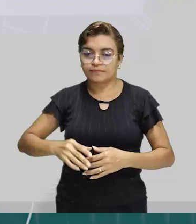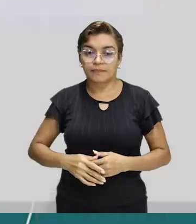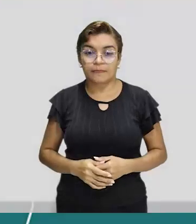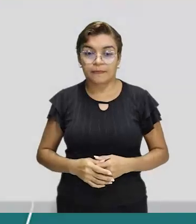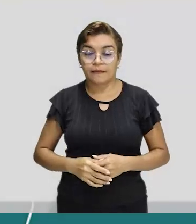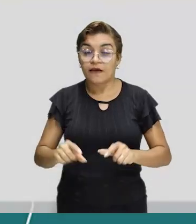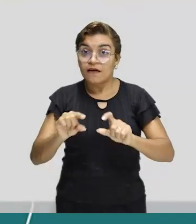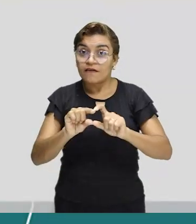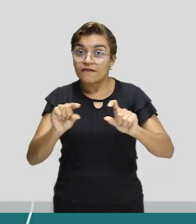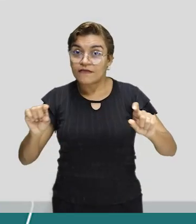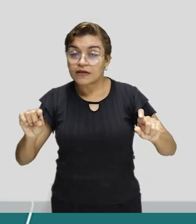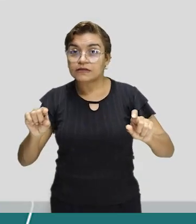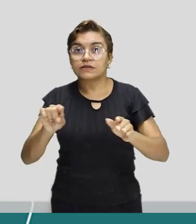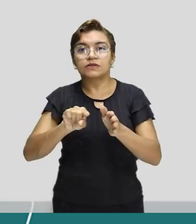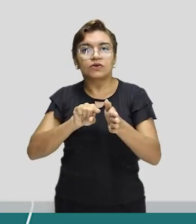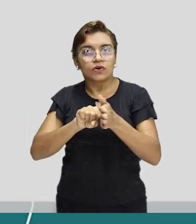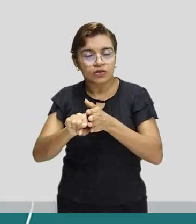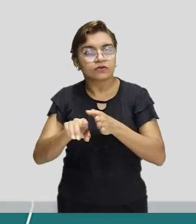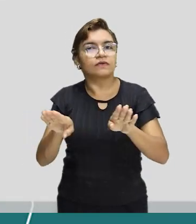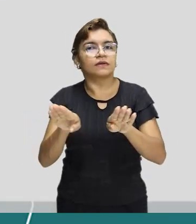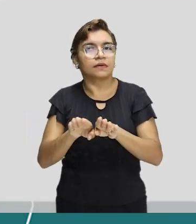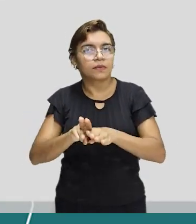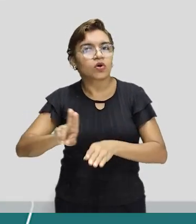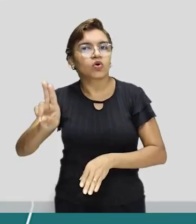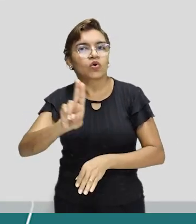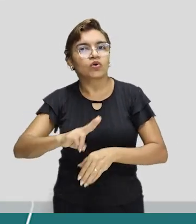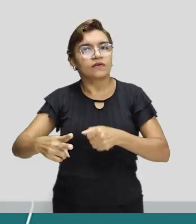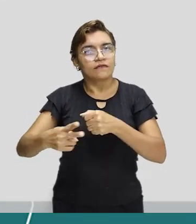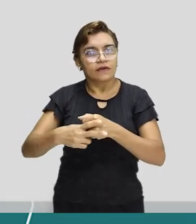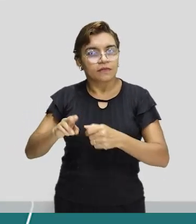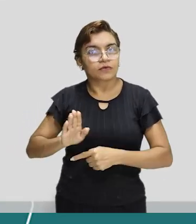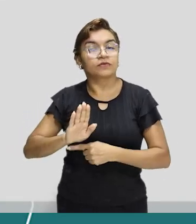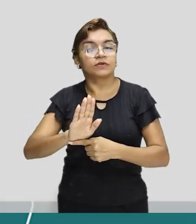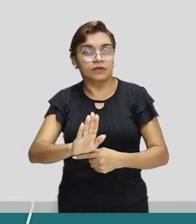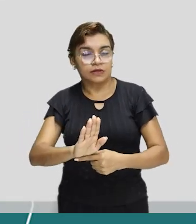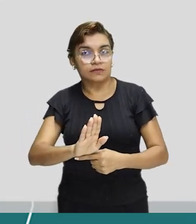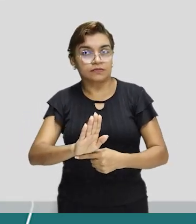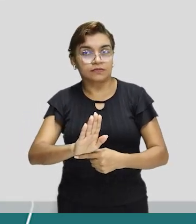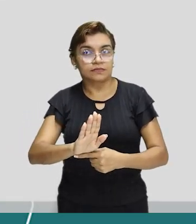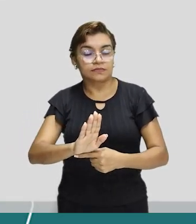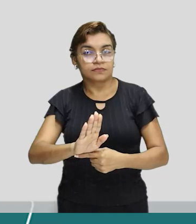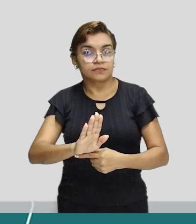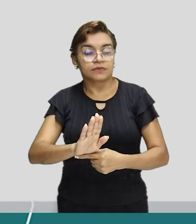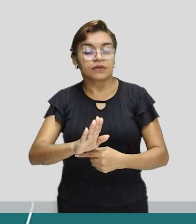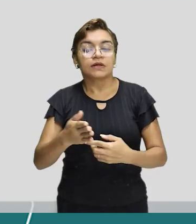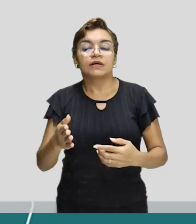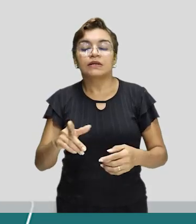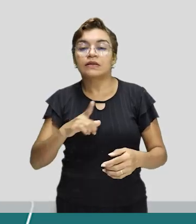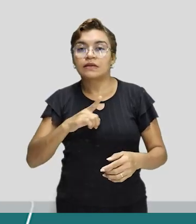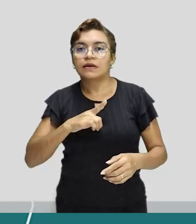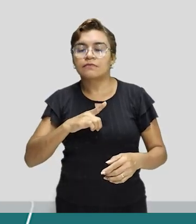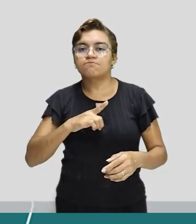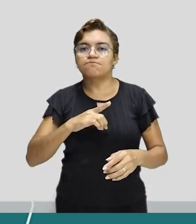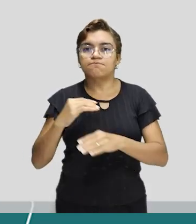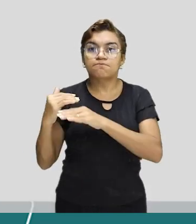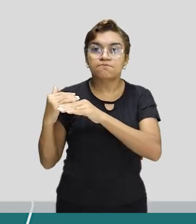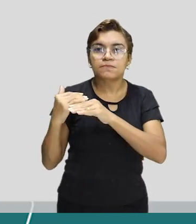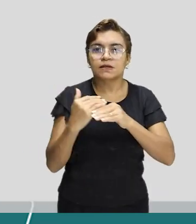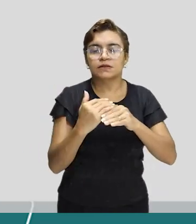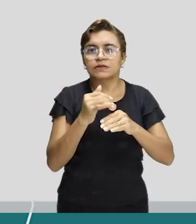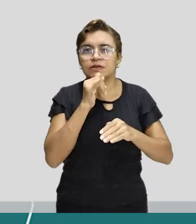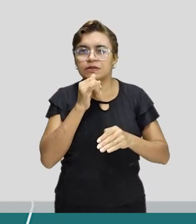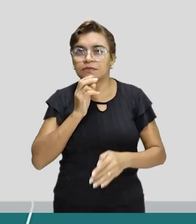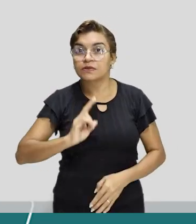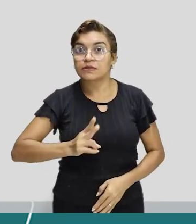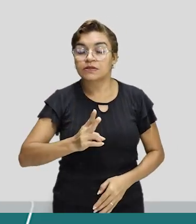frases interrogativas, nós também vamos usar o verbo auxiliar. E as frases interrogativas vão seguir aquele padrão de sempre